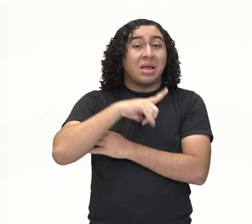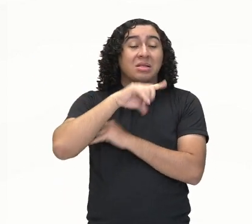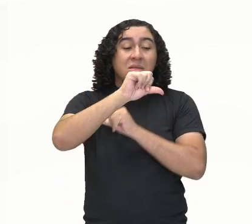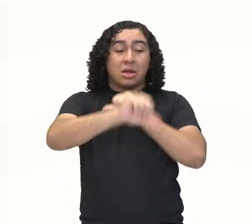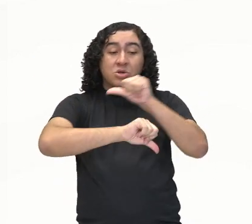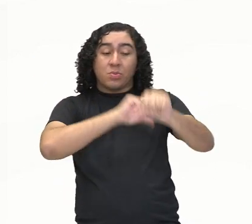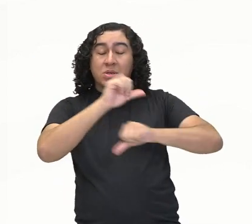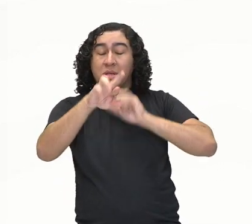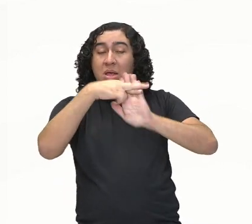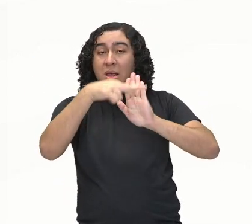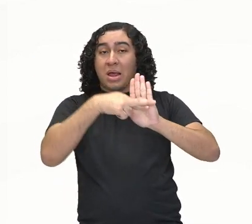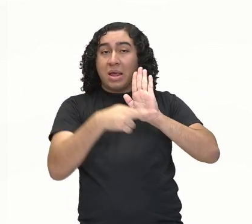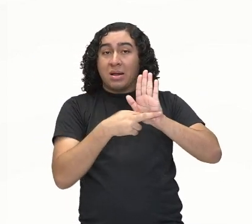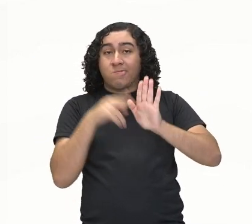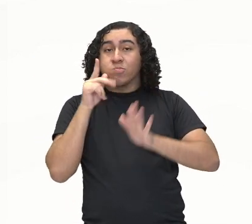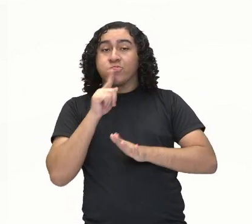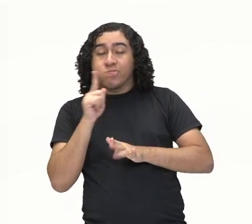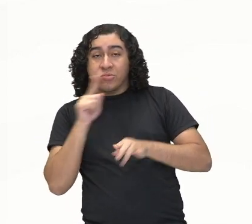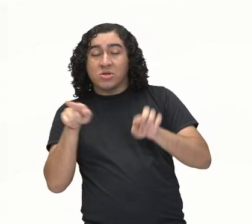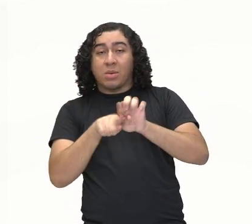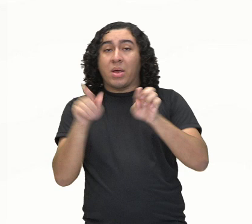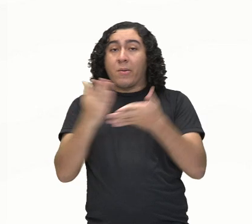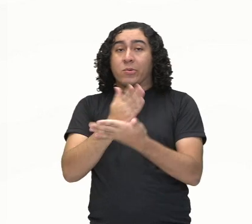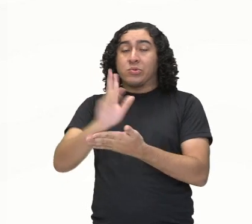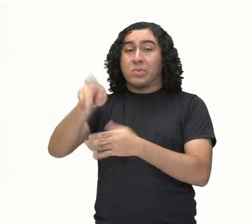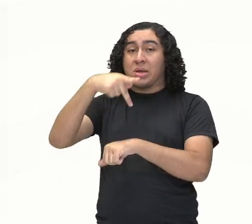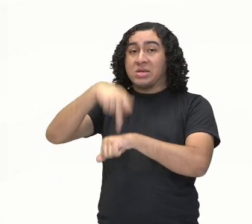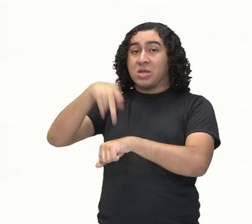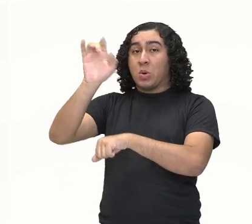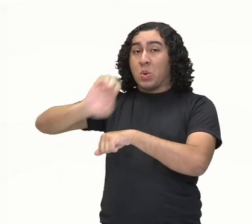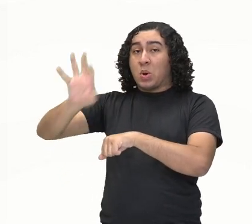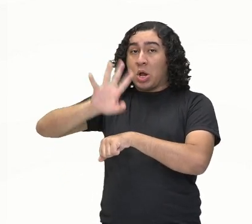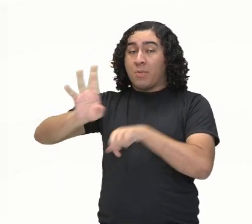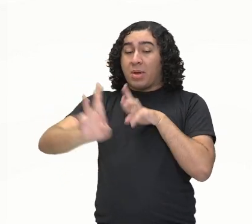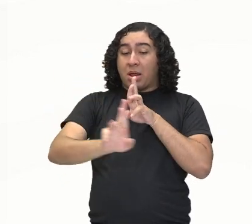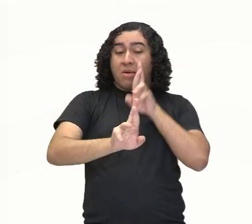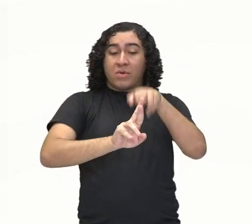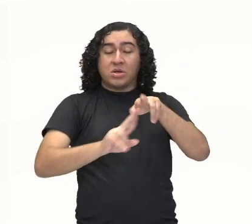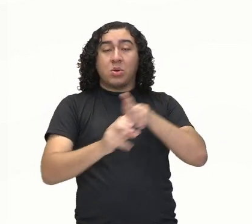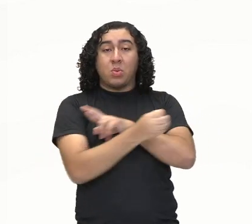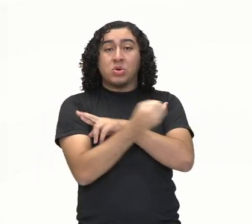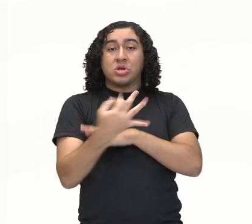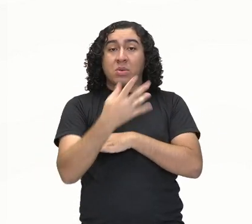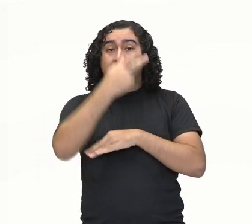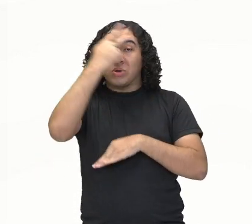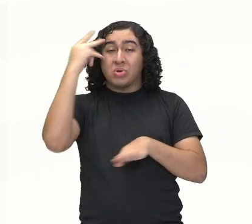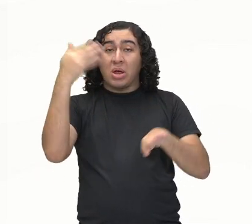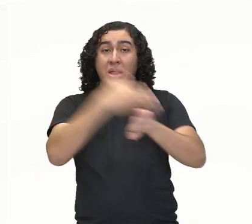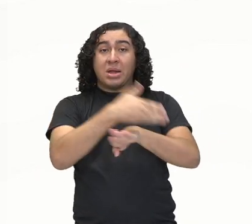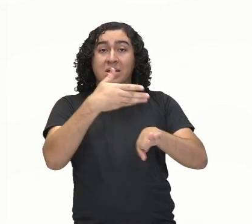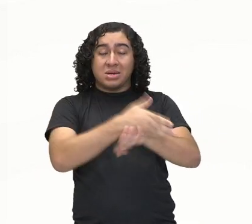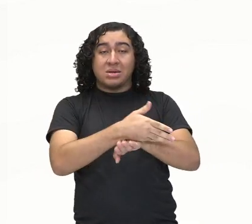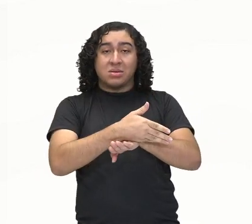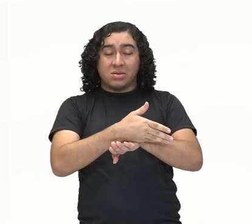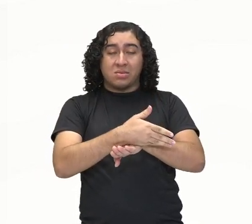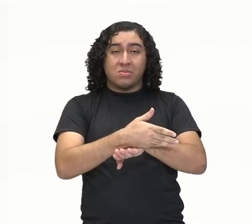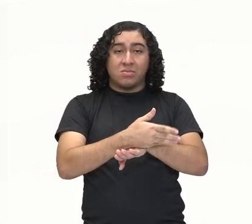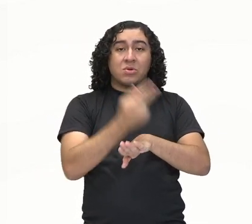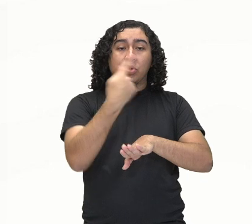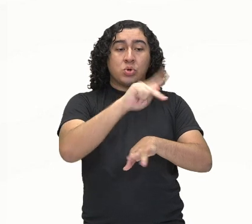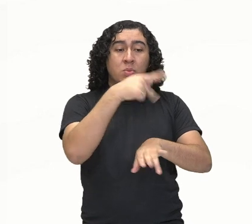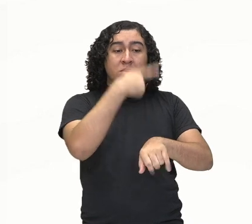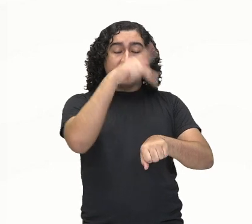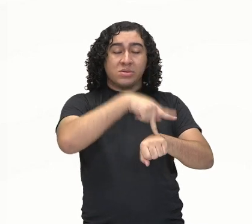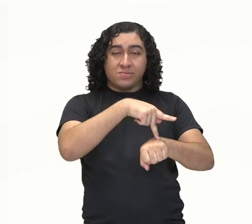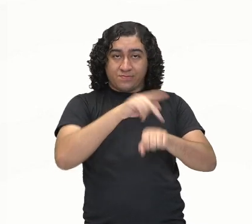né, nos Estados Unidos, alguns países europeus, com relação à entrada de imigrantes aí para esses